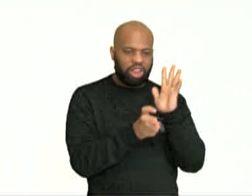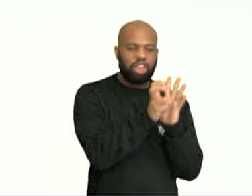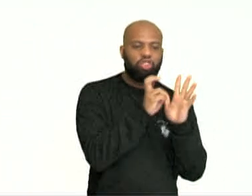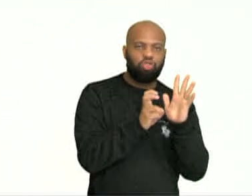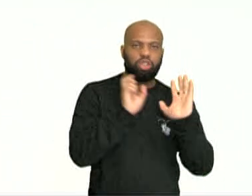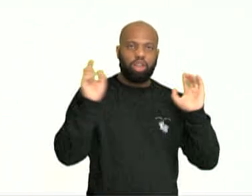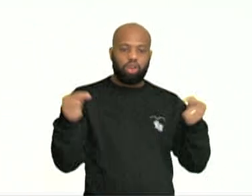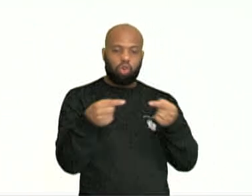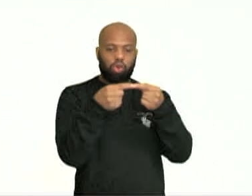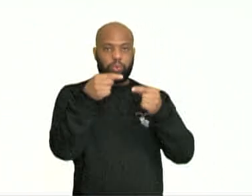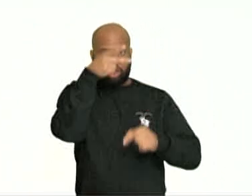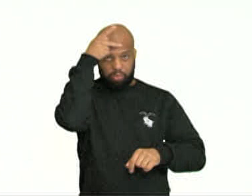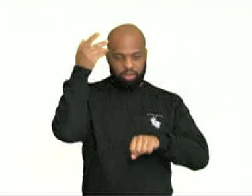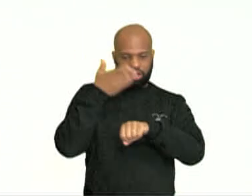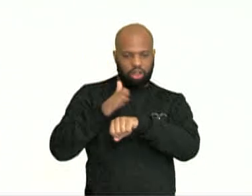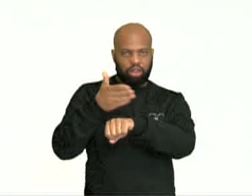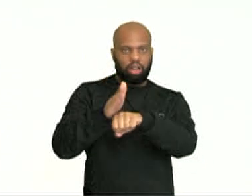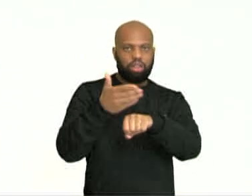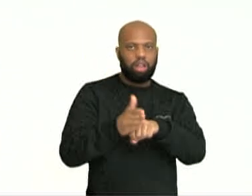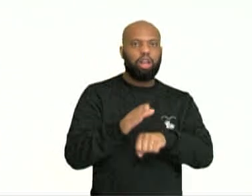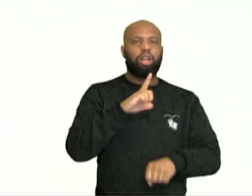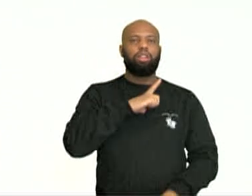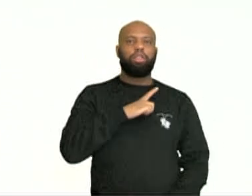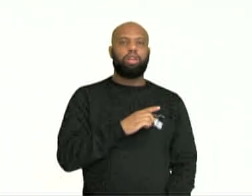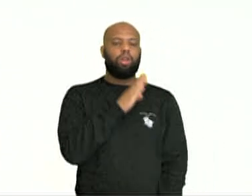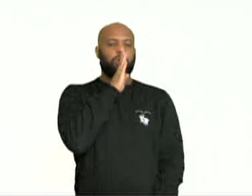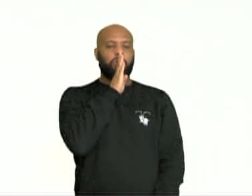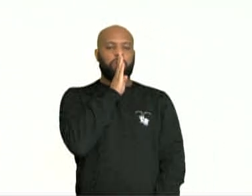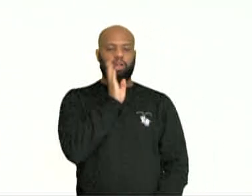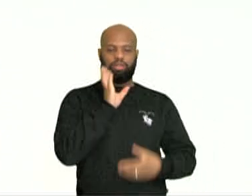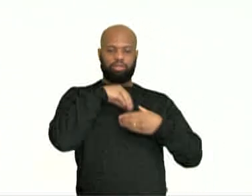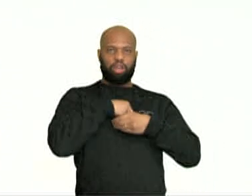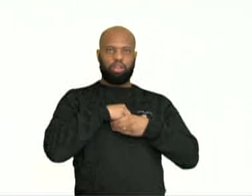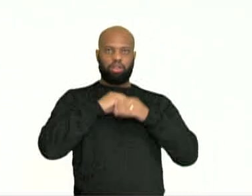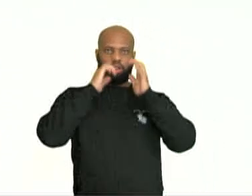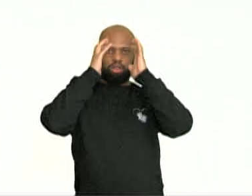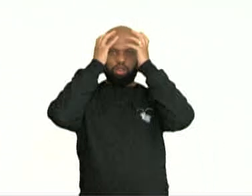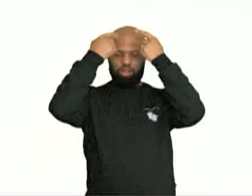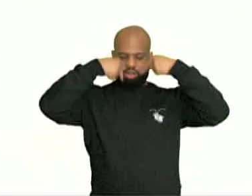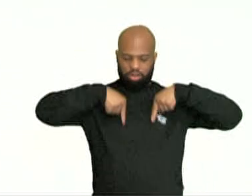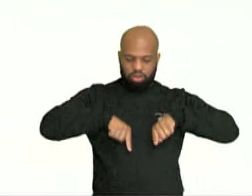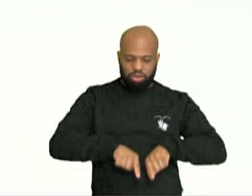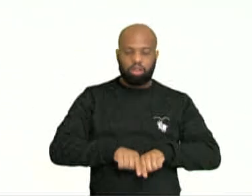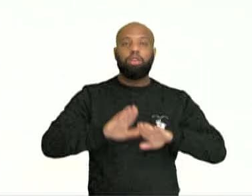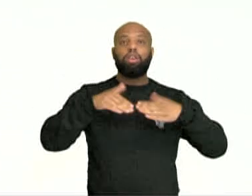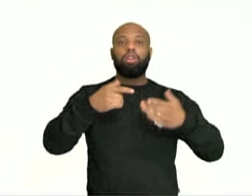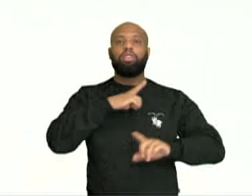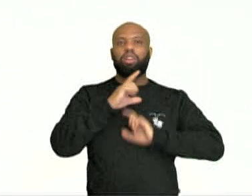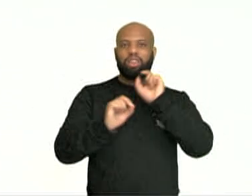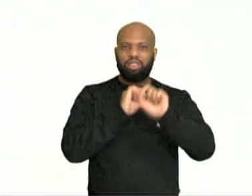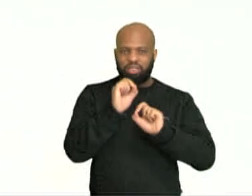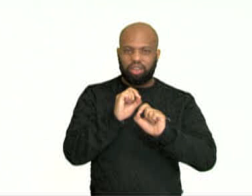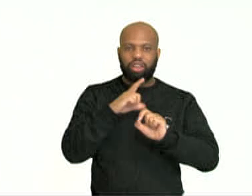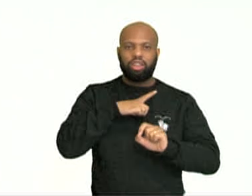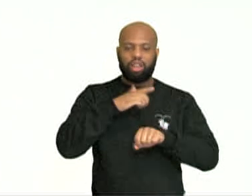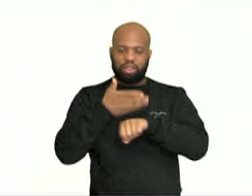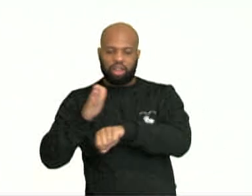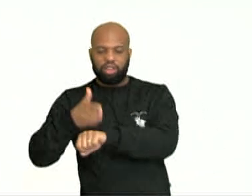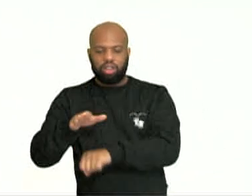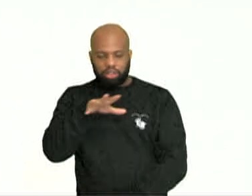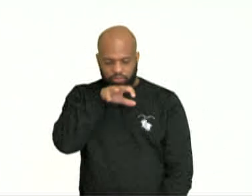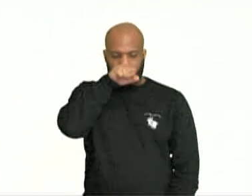acordo com os praticantes, está adormecida em nosso sistema nervoso central. Ela consiste em práticas de